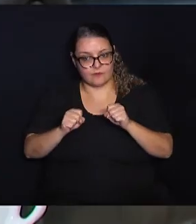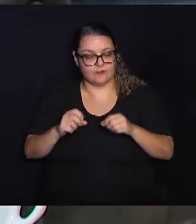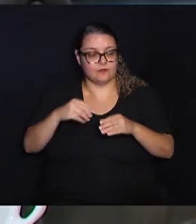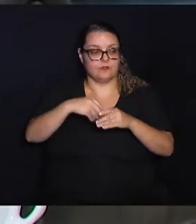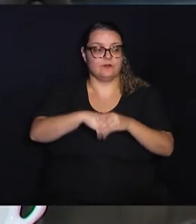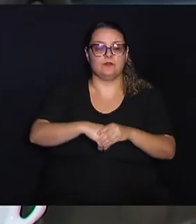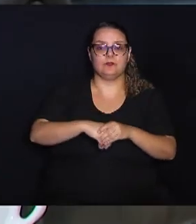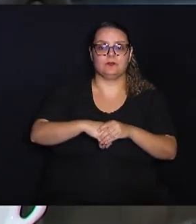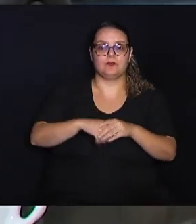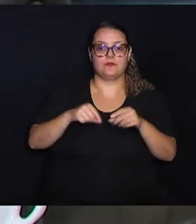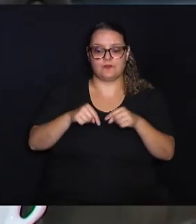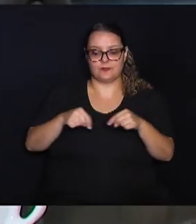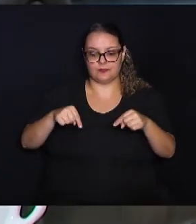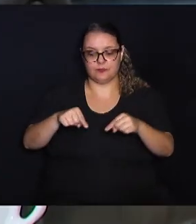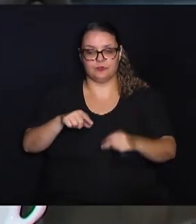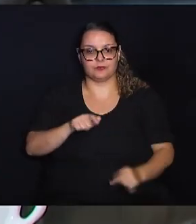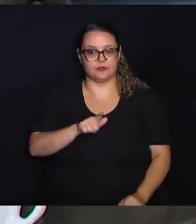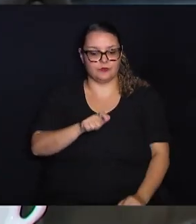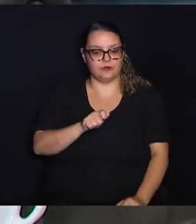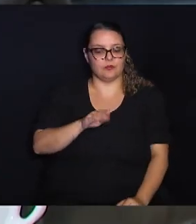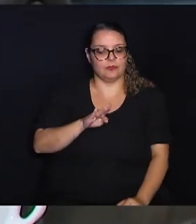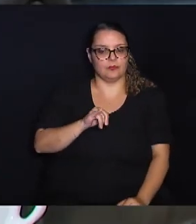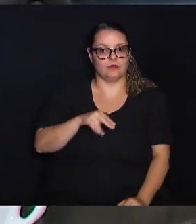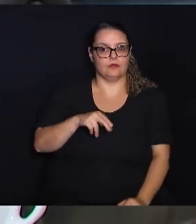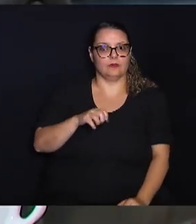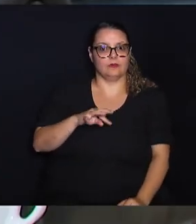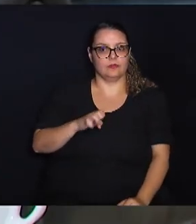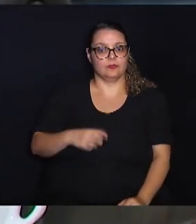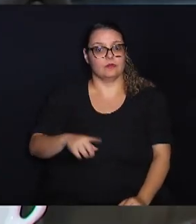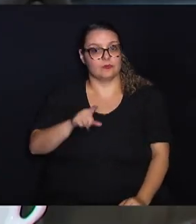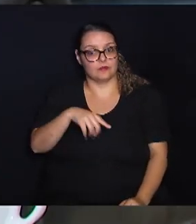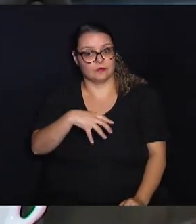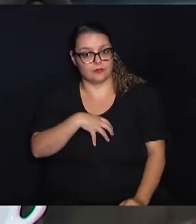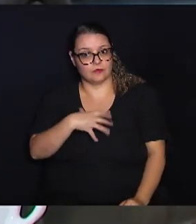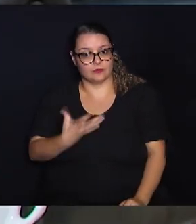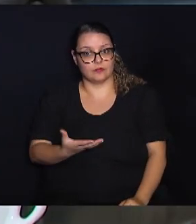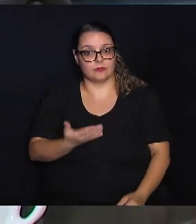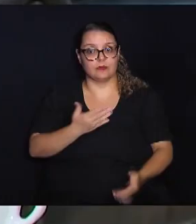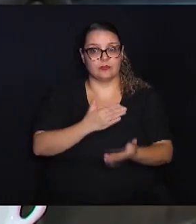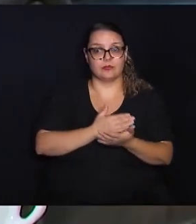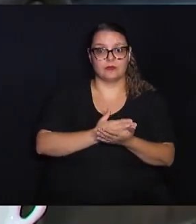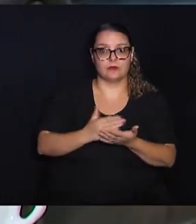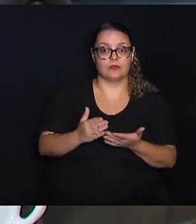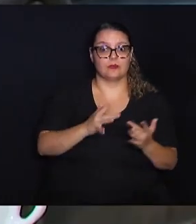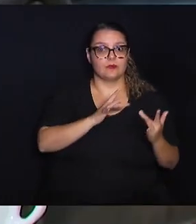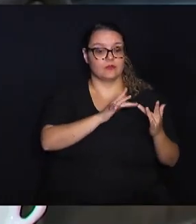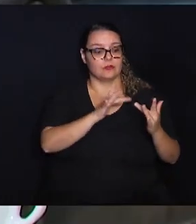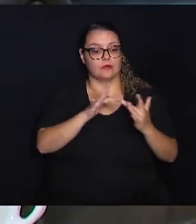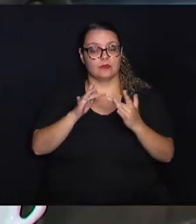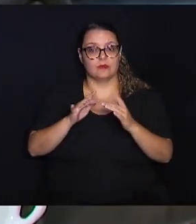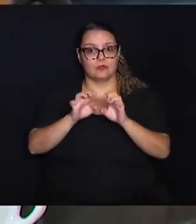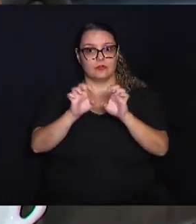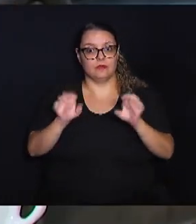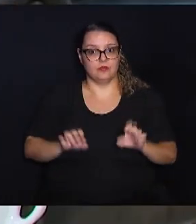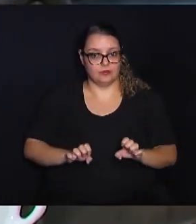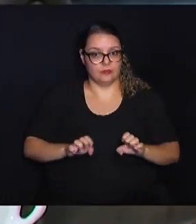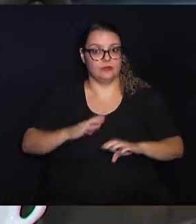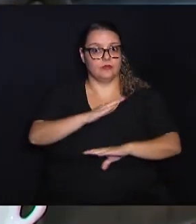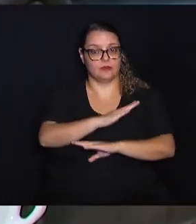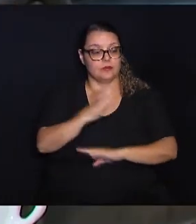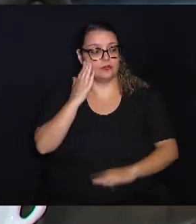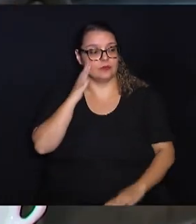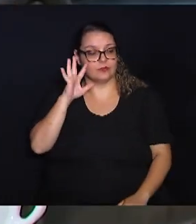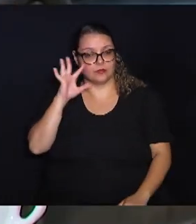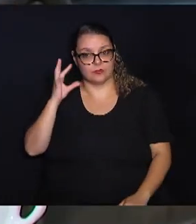o seu gabinete. E já é uma forma também deles começarem a terem contato com a estrutura da casa, entender,